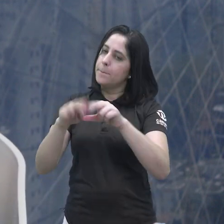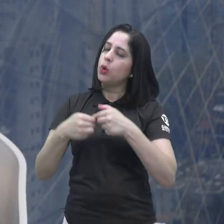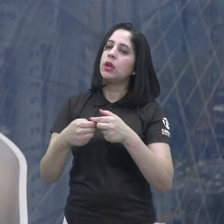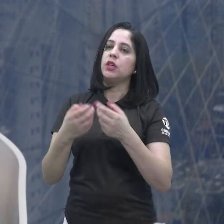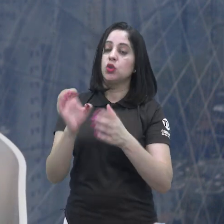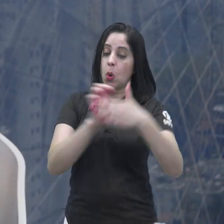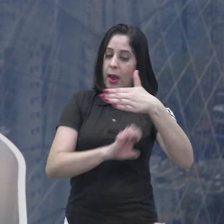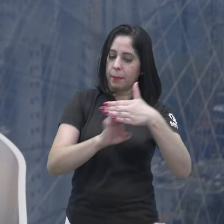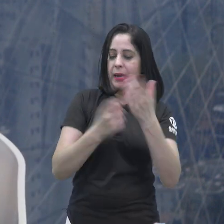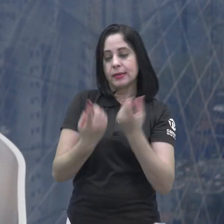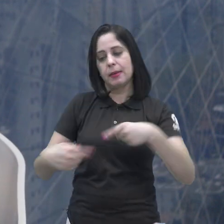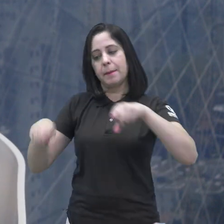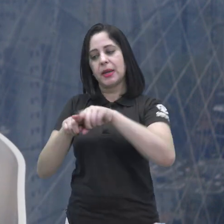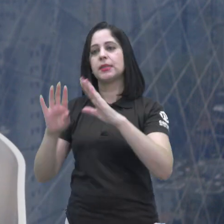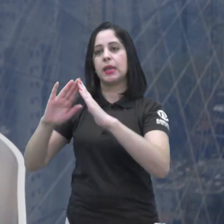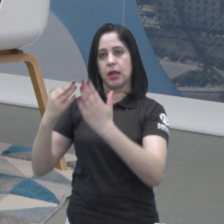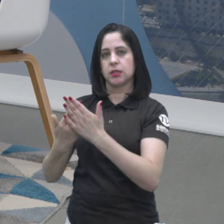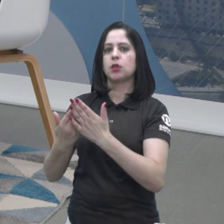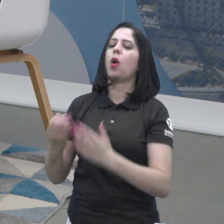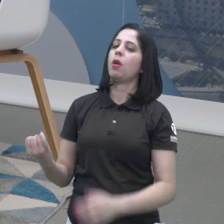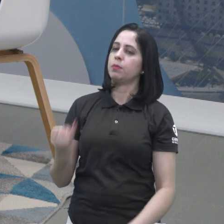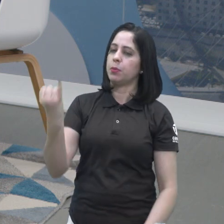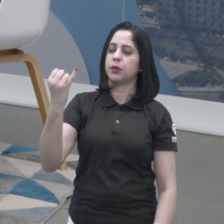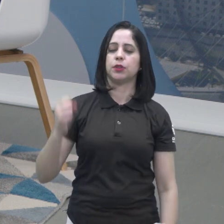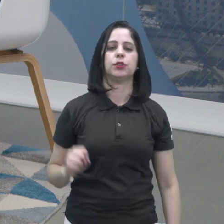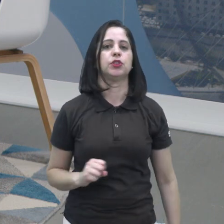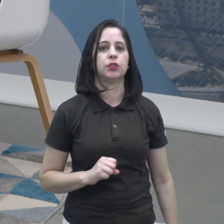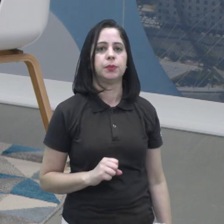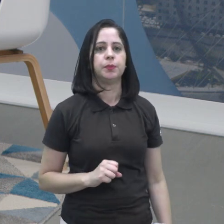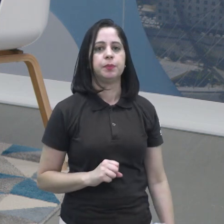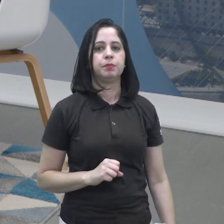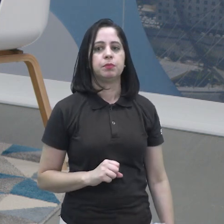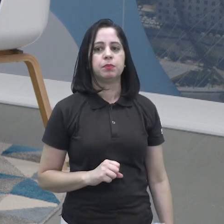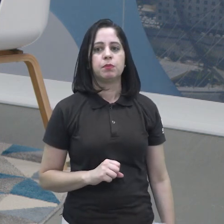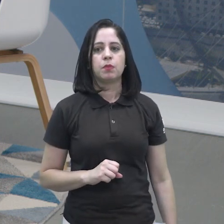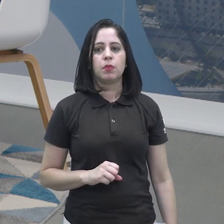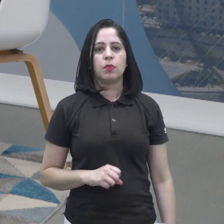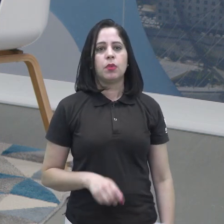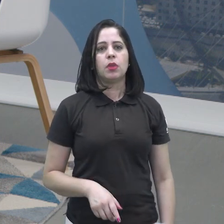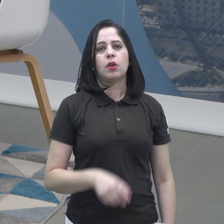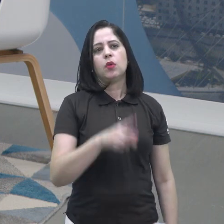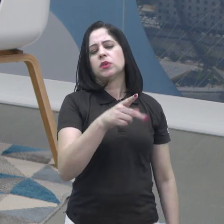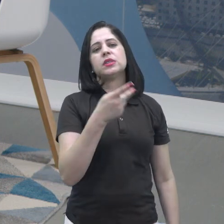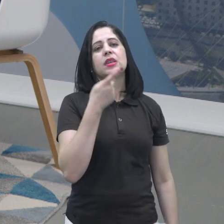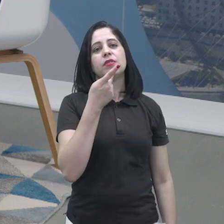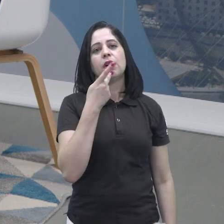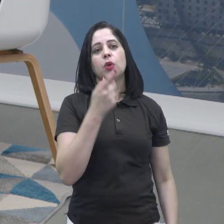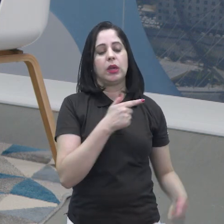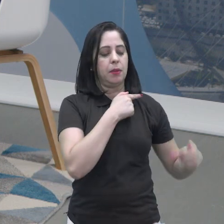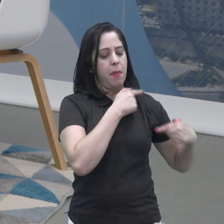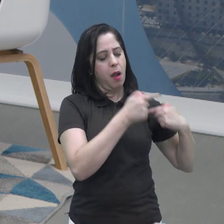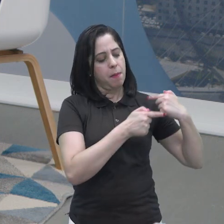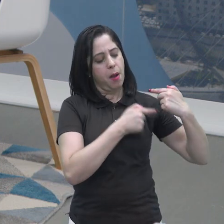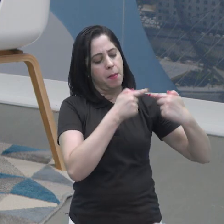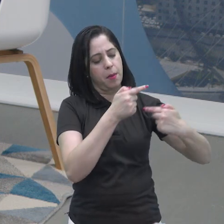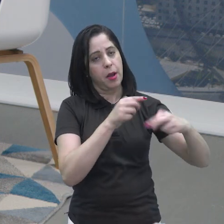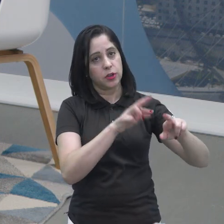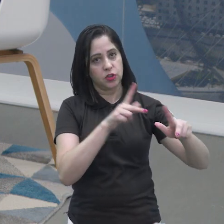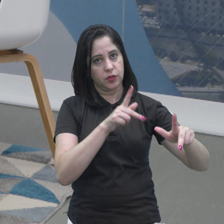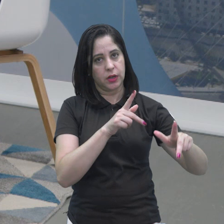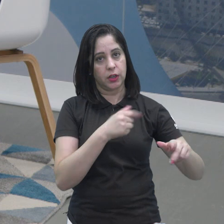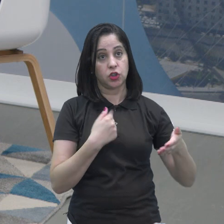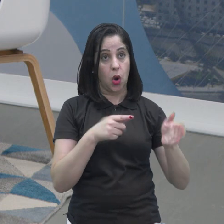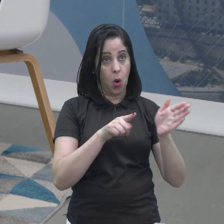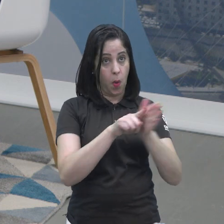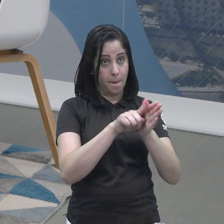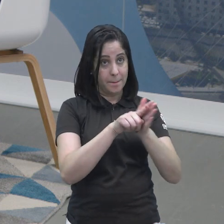junto às escolas e os setores. Legal, Luciana. Você falou novamente aí das diferenças entre as gerações. Eu estou até com um estudo